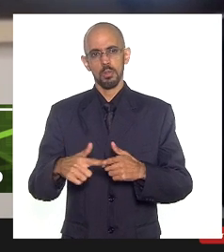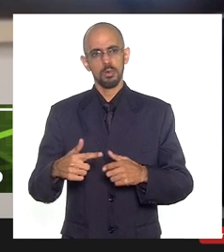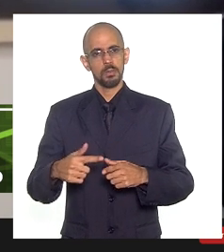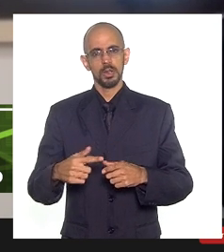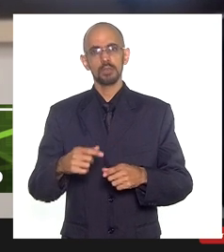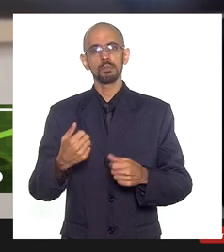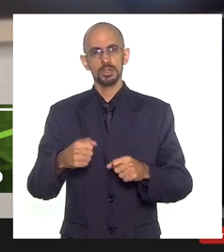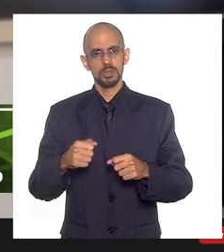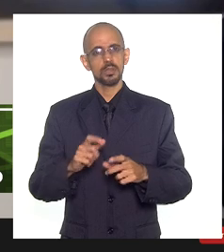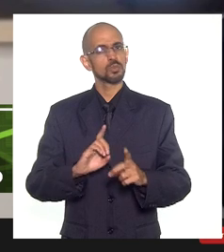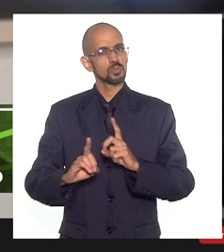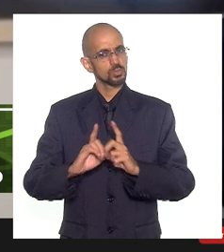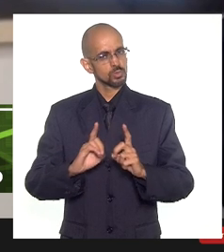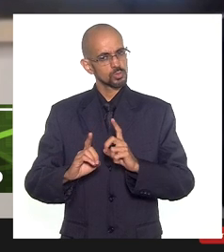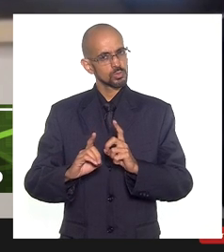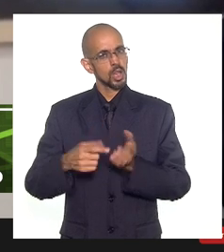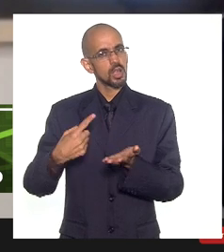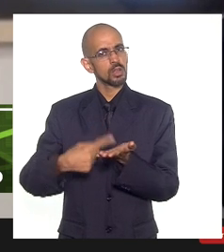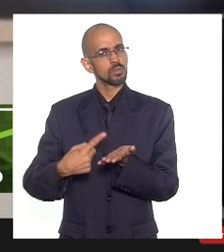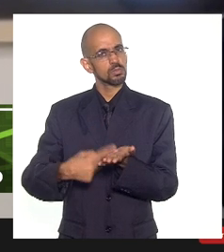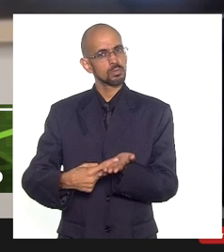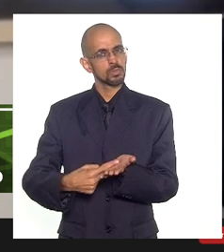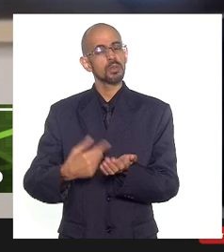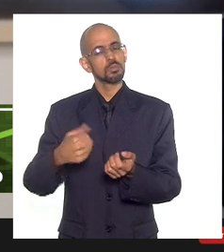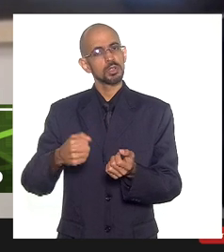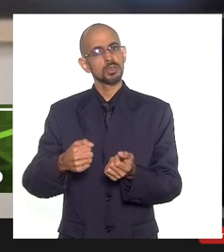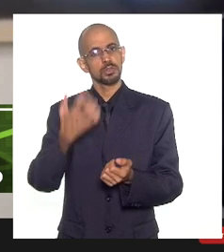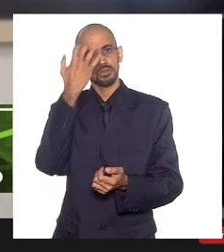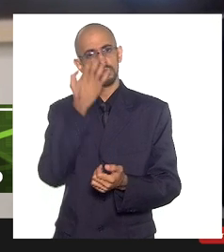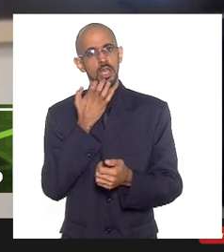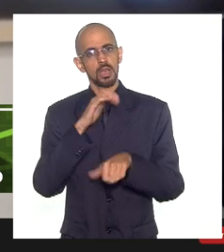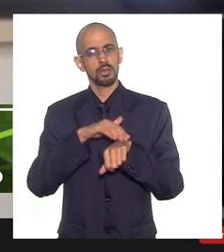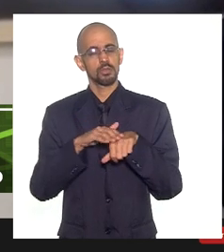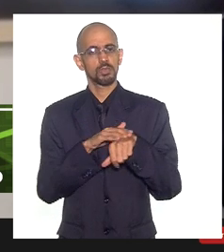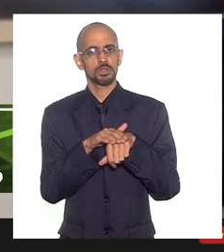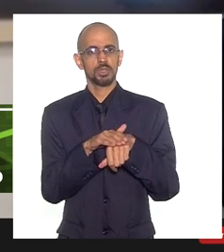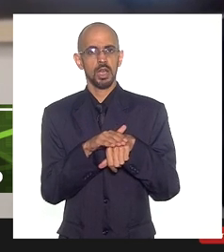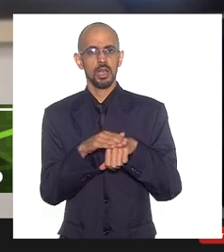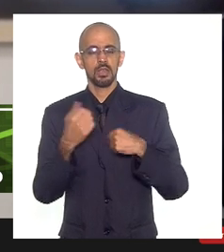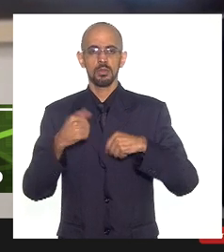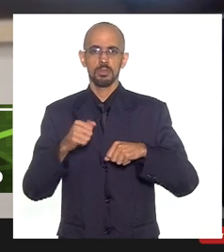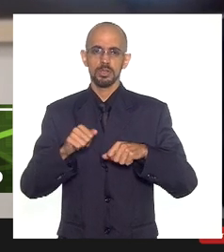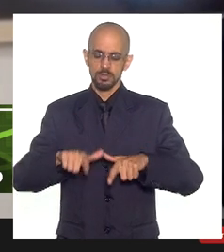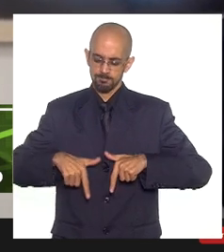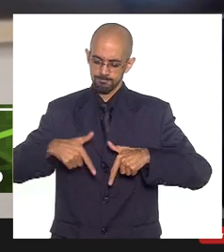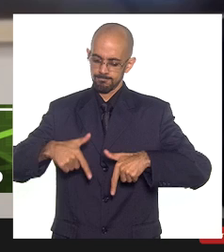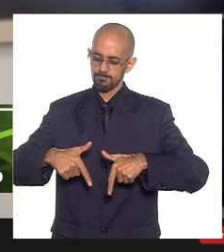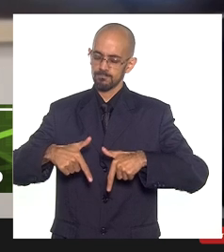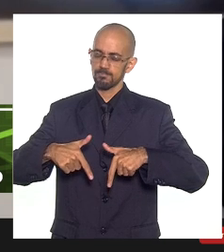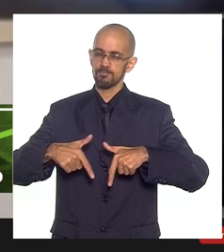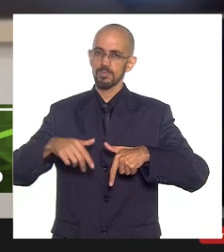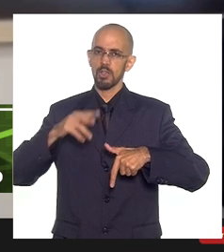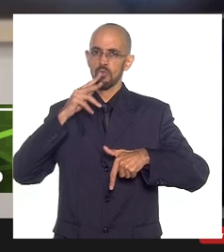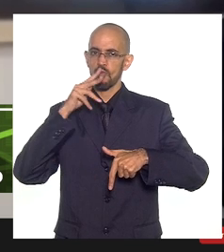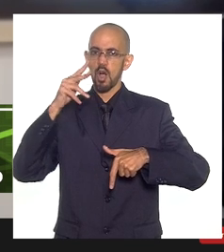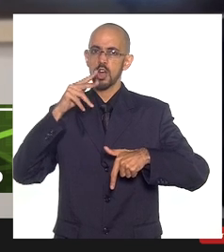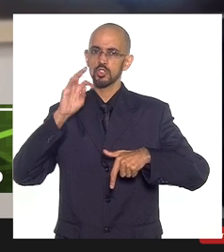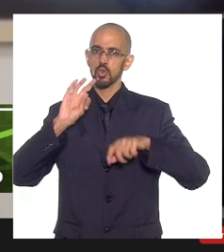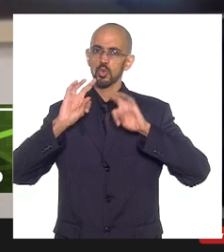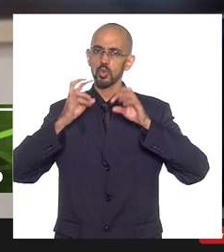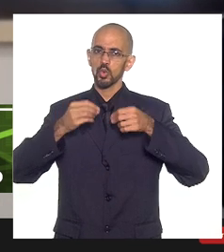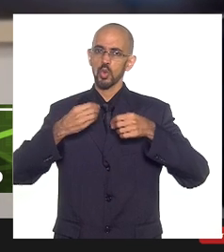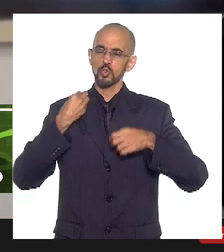deve ser encarada com muita seriedade e com muita disposição por todos os participantes,